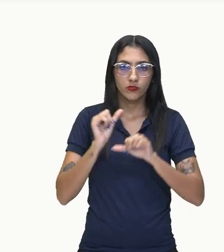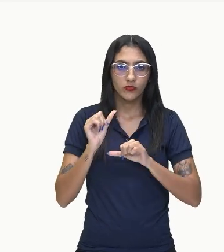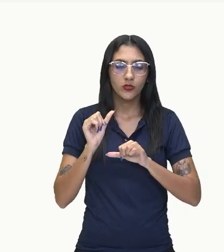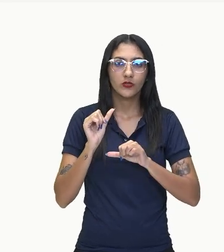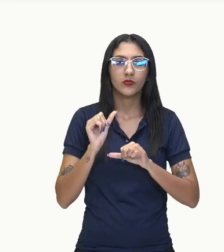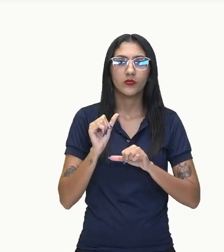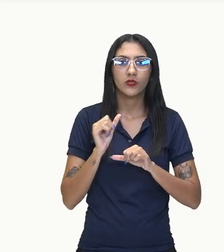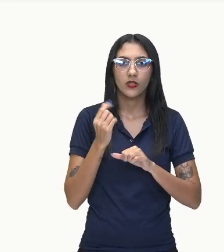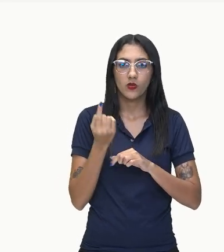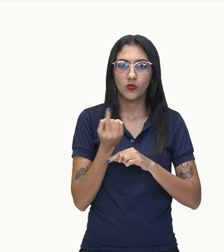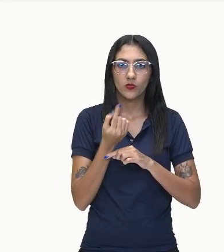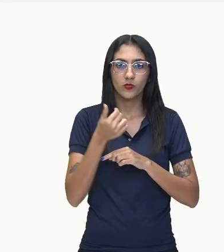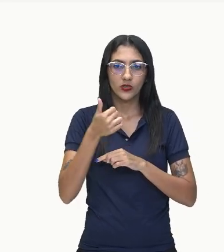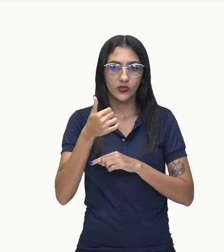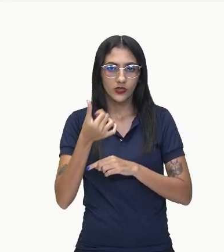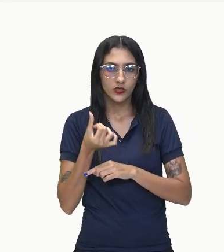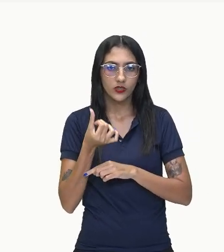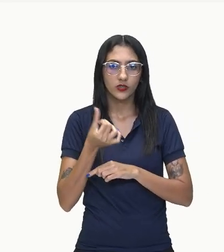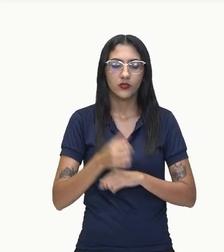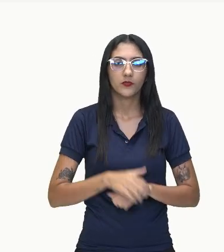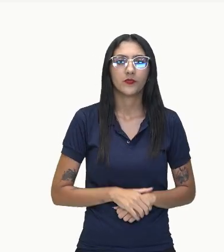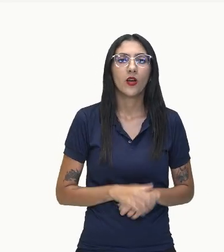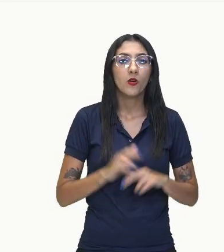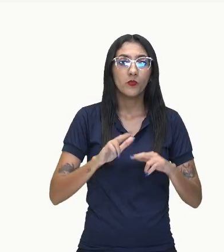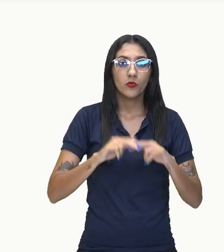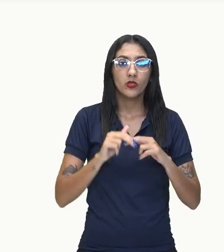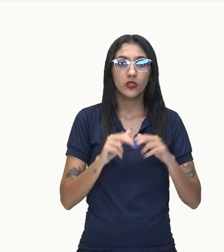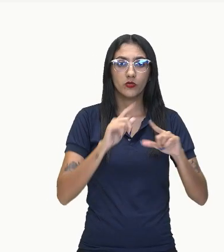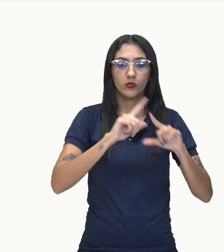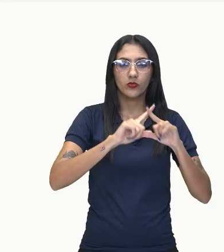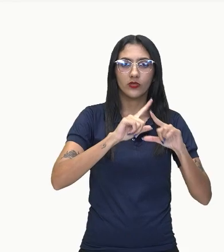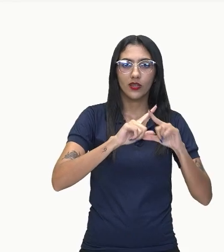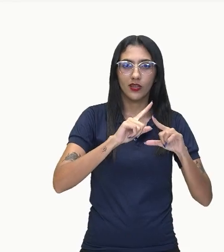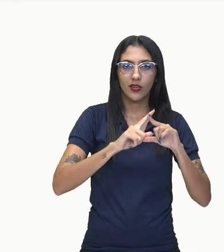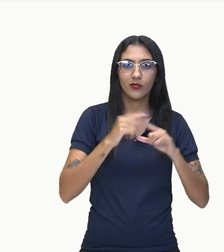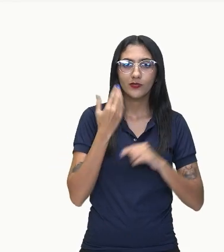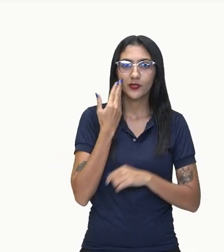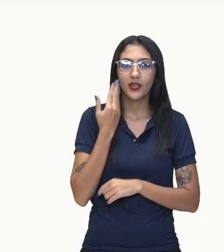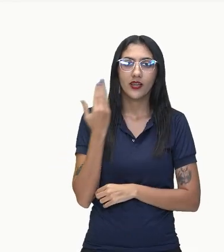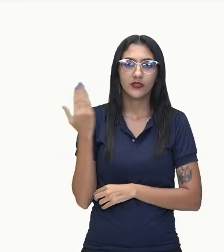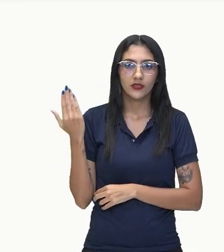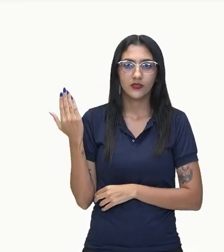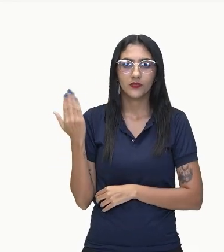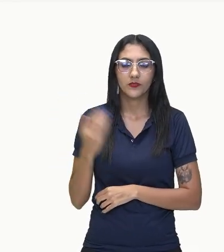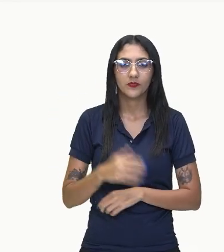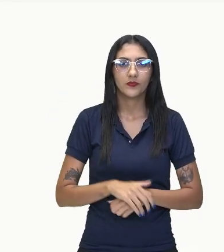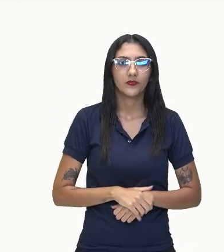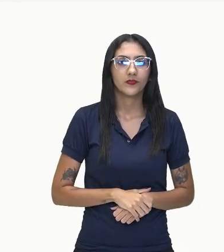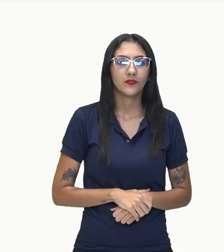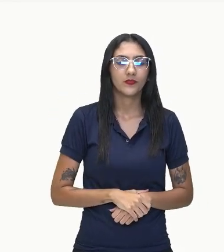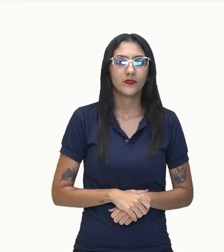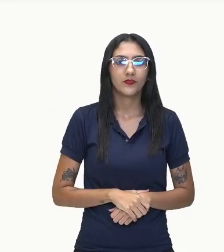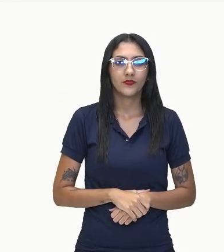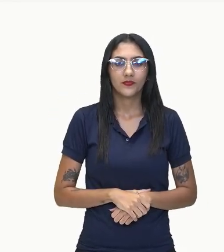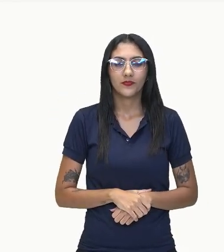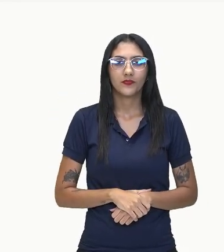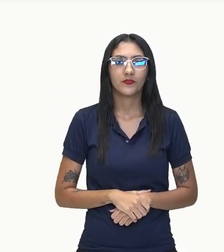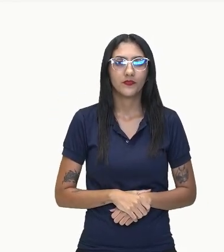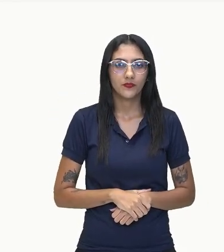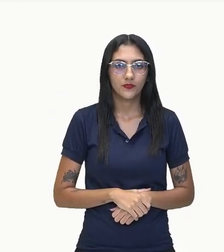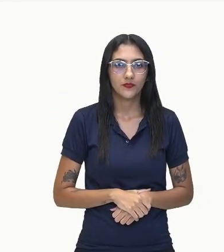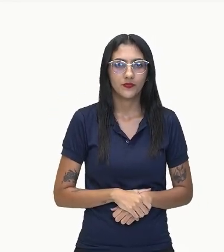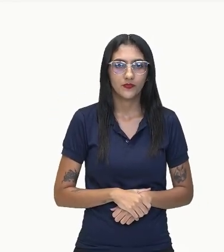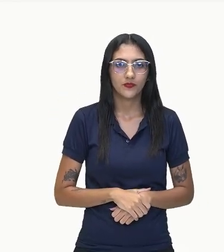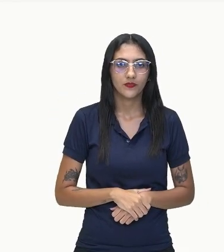vezes 4, 16. Por isso que o nosso delta é 9 mais 16 sobre 4. 9 mais